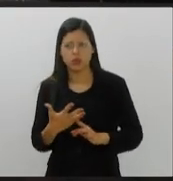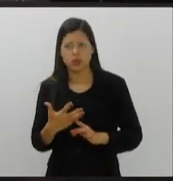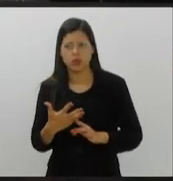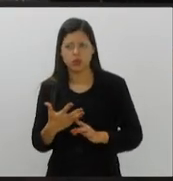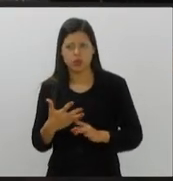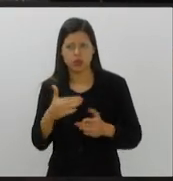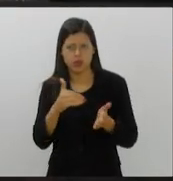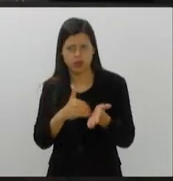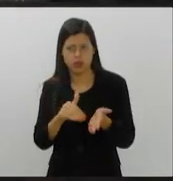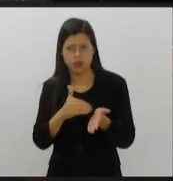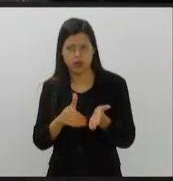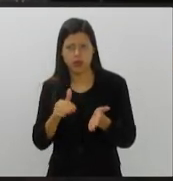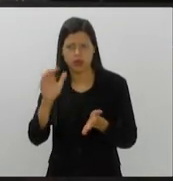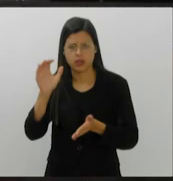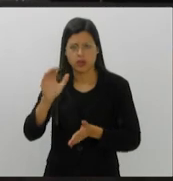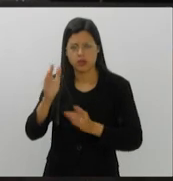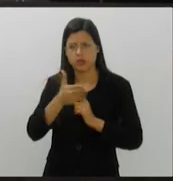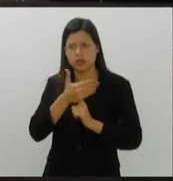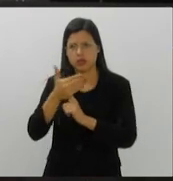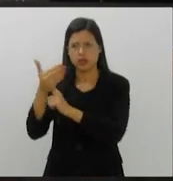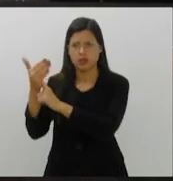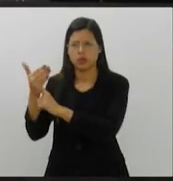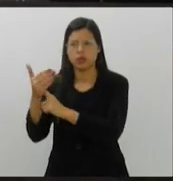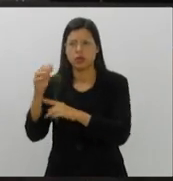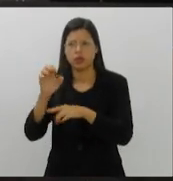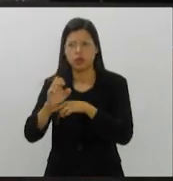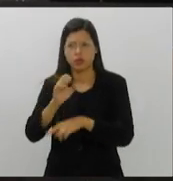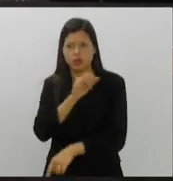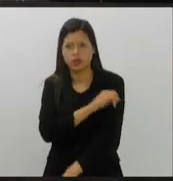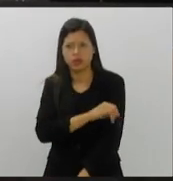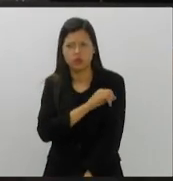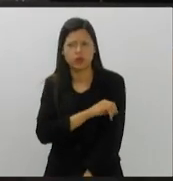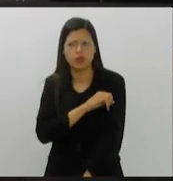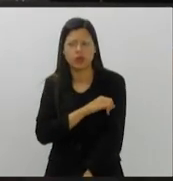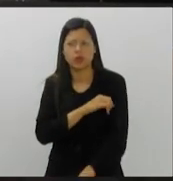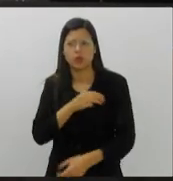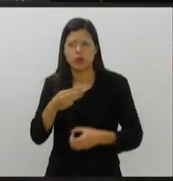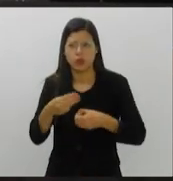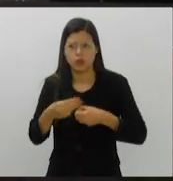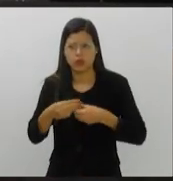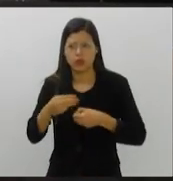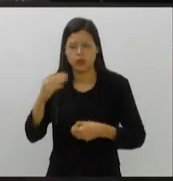no âmbito da Secretaria de Ciência e Tecnologia do estado do Rio de Janeiro, no município